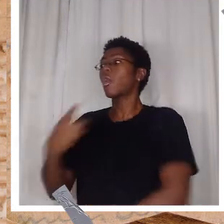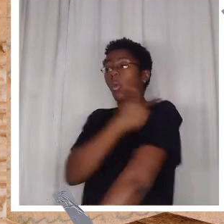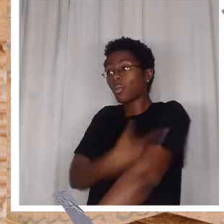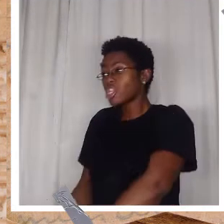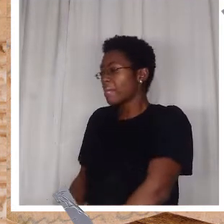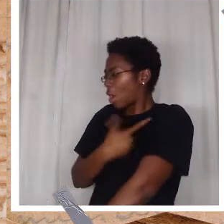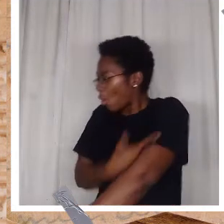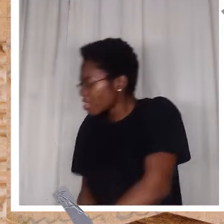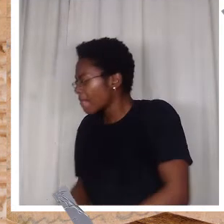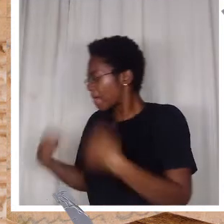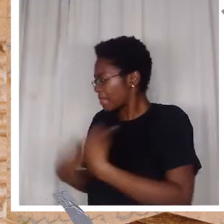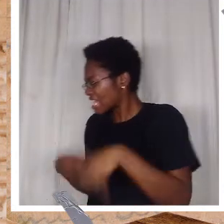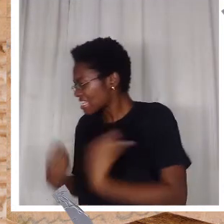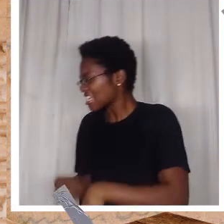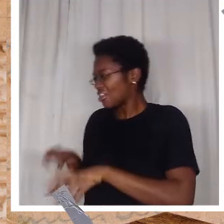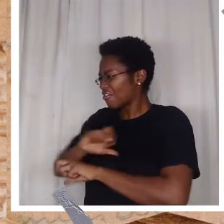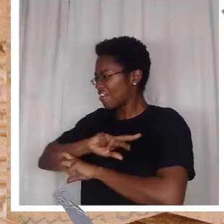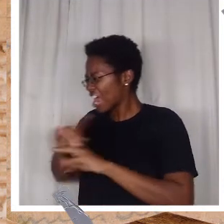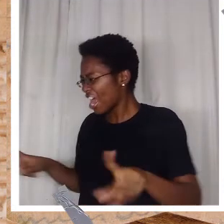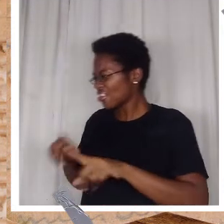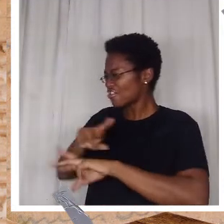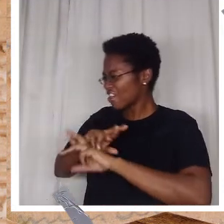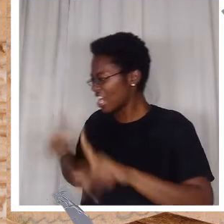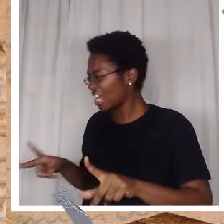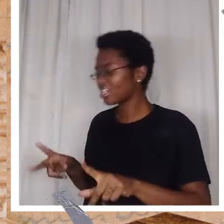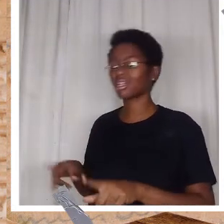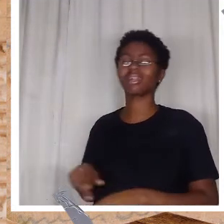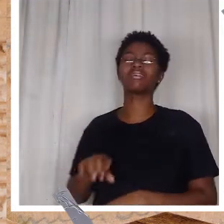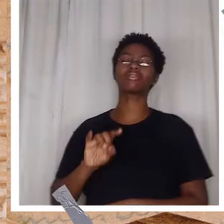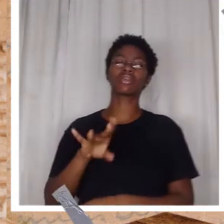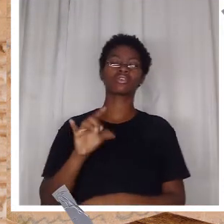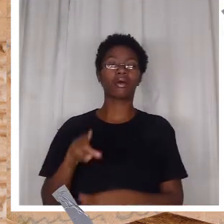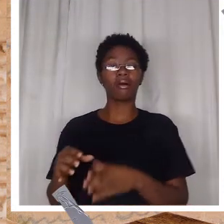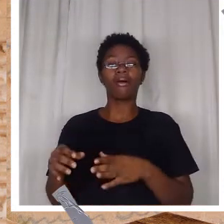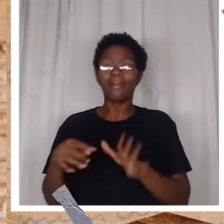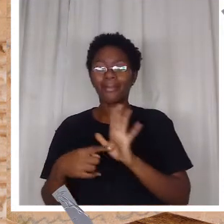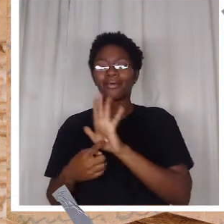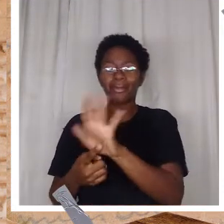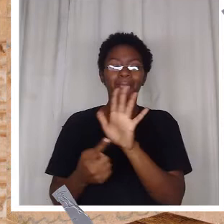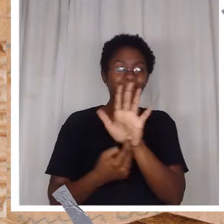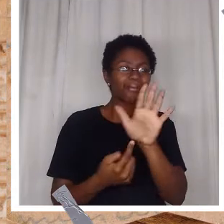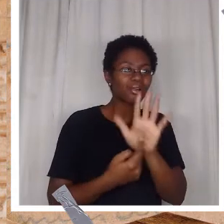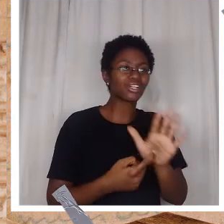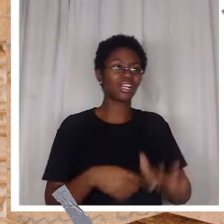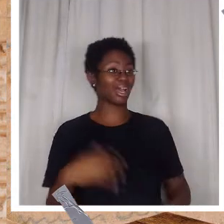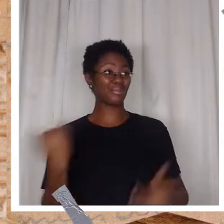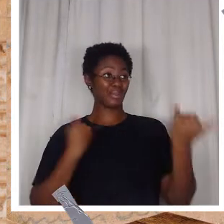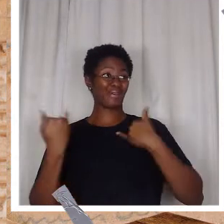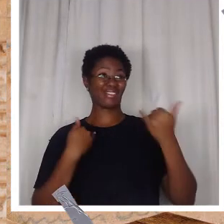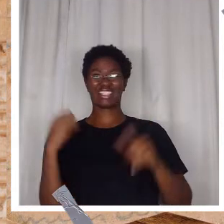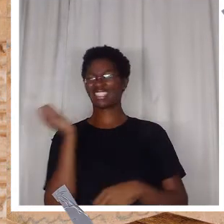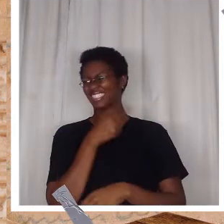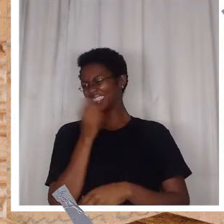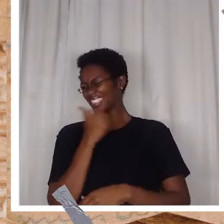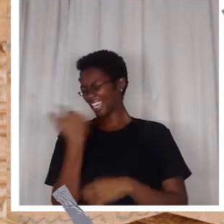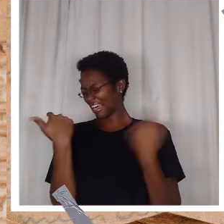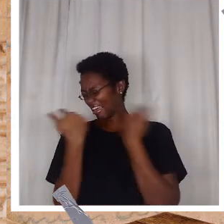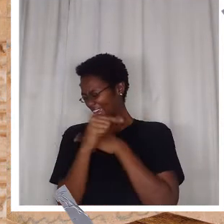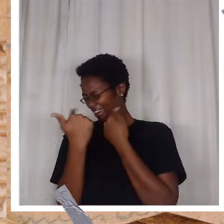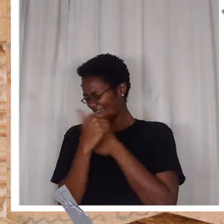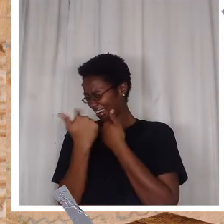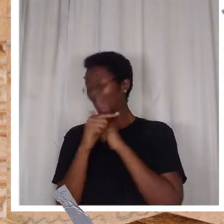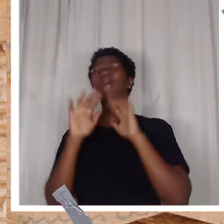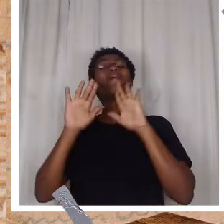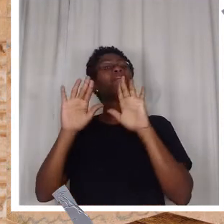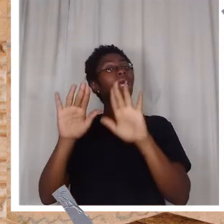comportamentos artísticos. Ela acabou dirigindo a Ruth. A Ruth me contou histórias muito engraçadas. Antes disso,